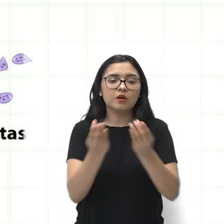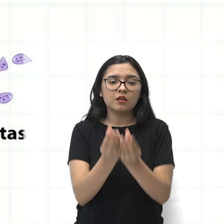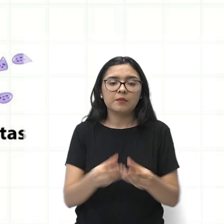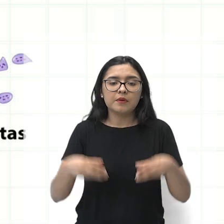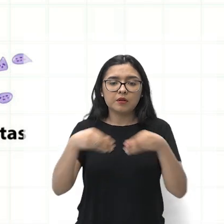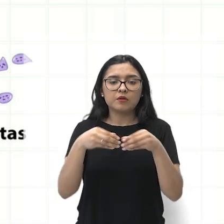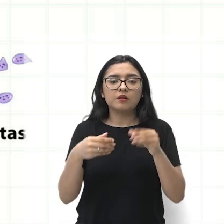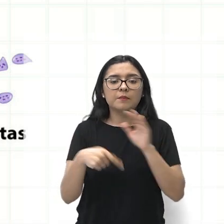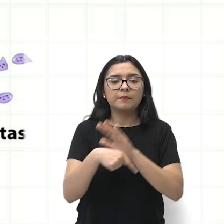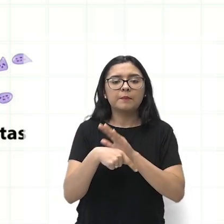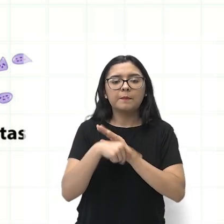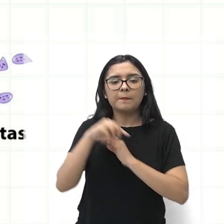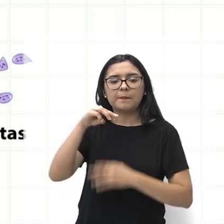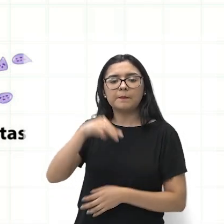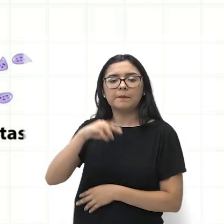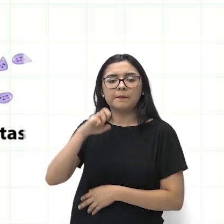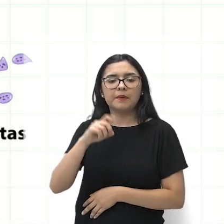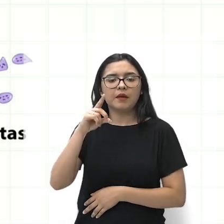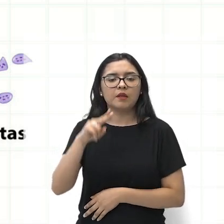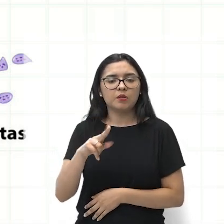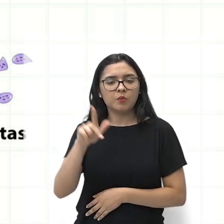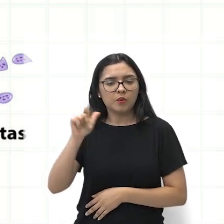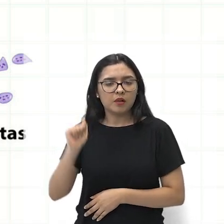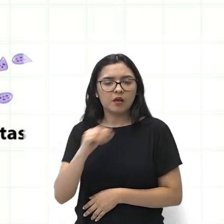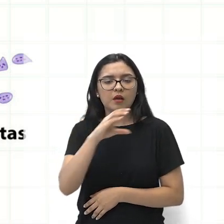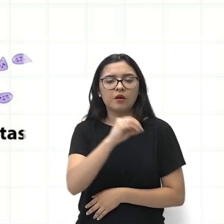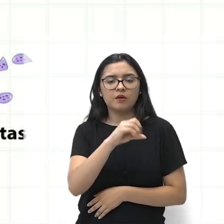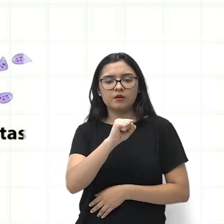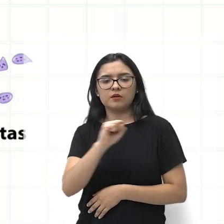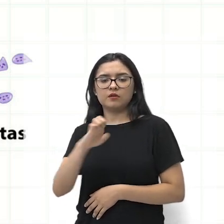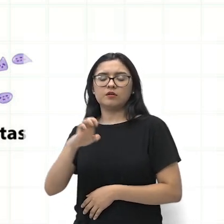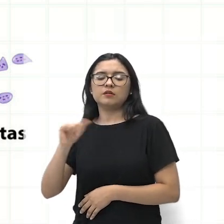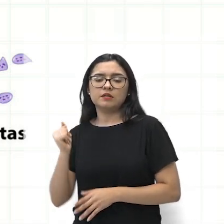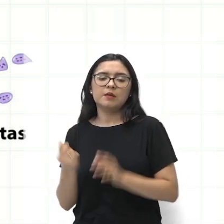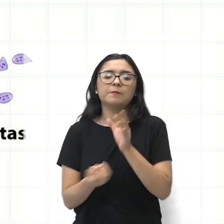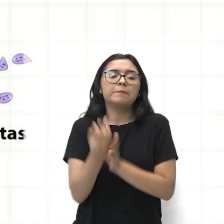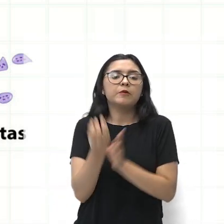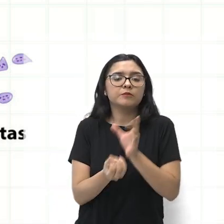medula óssea, há a produção